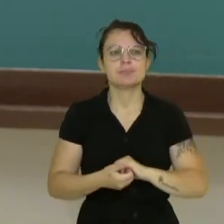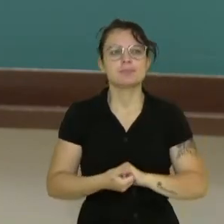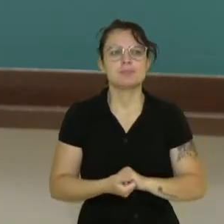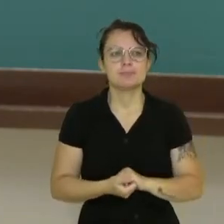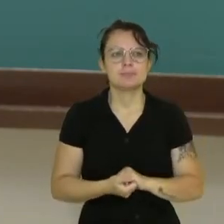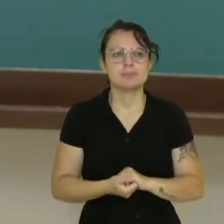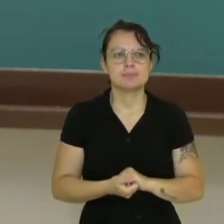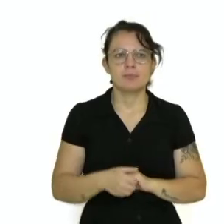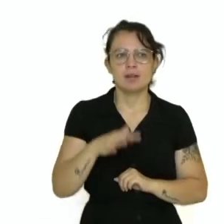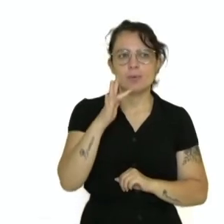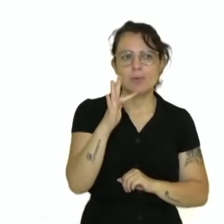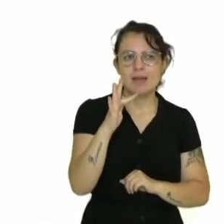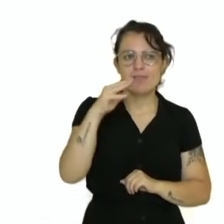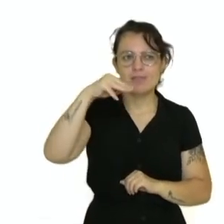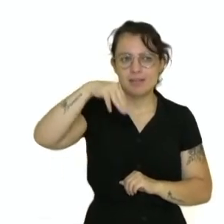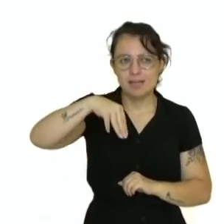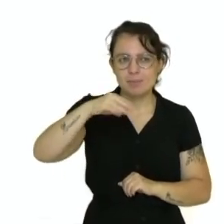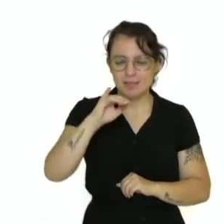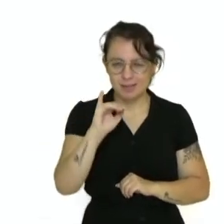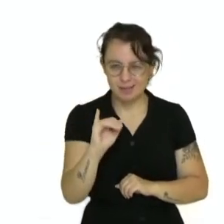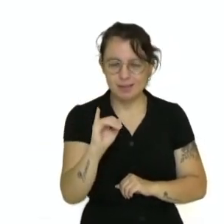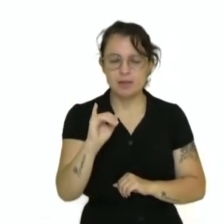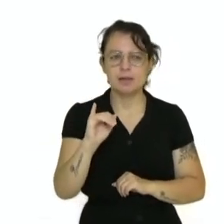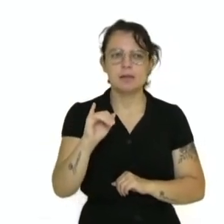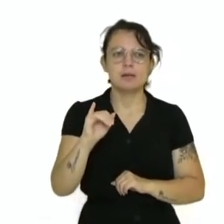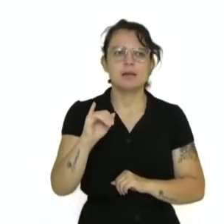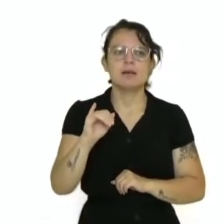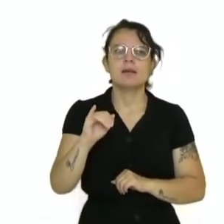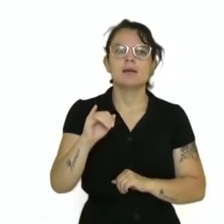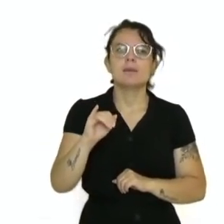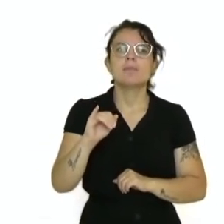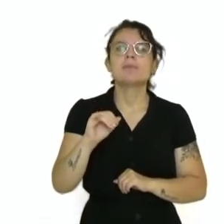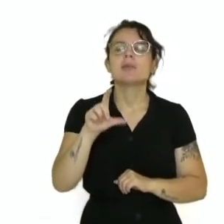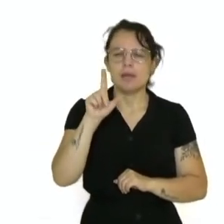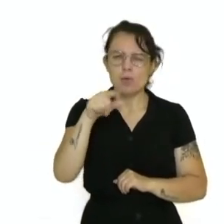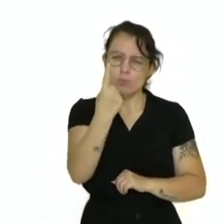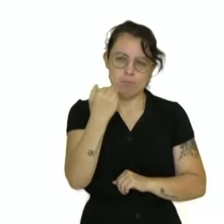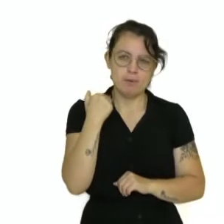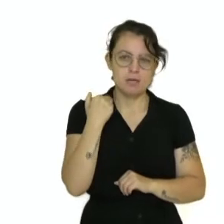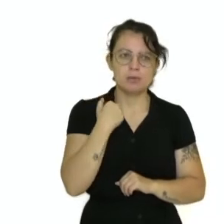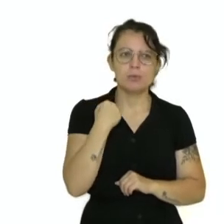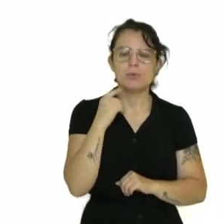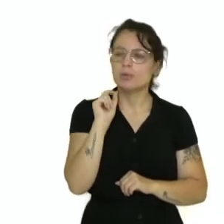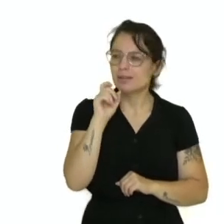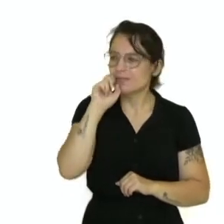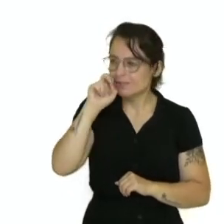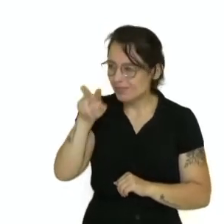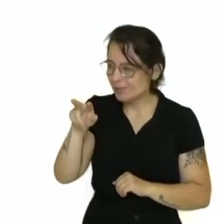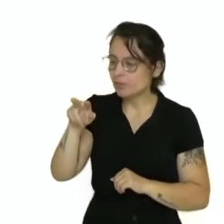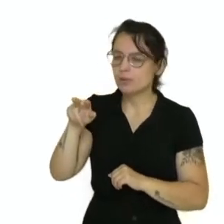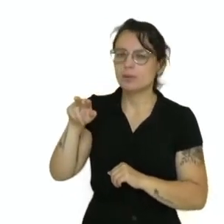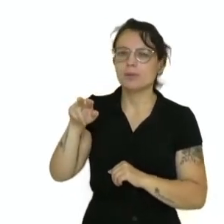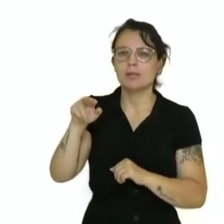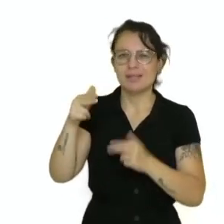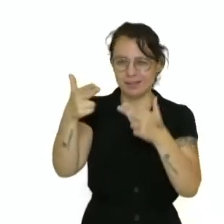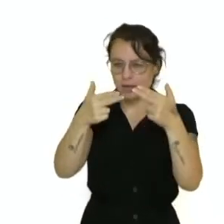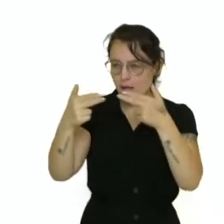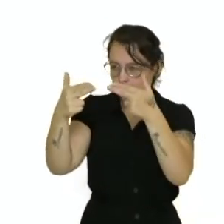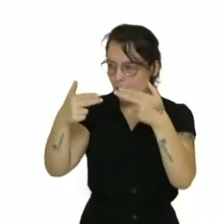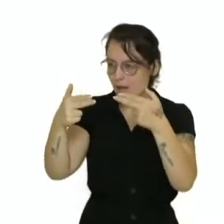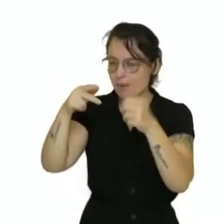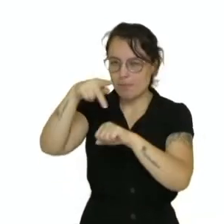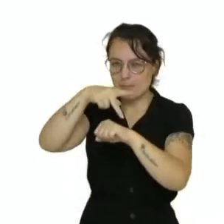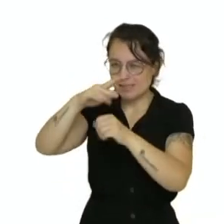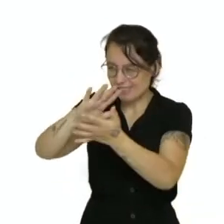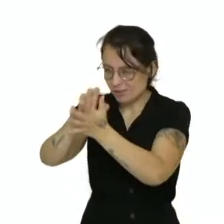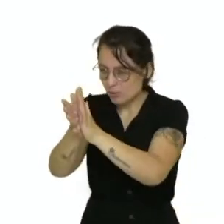O FMI, o Fundo Monetário Internacional, fornece empréstimos para países com dificuldades financeiras,